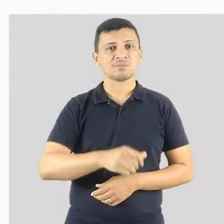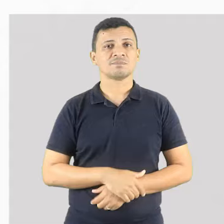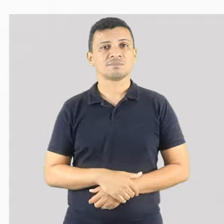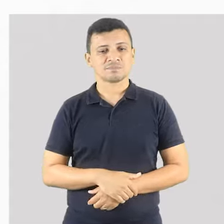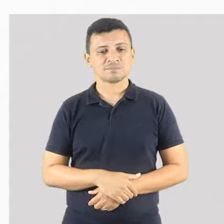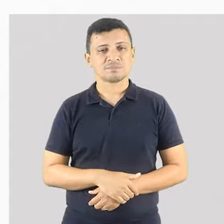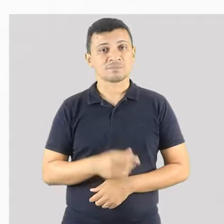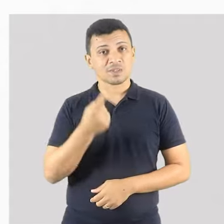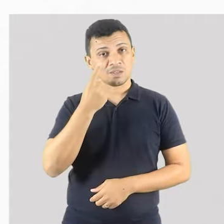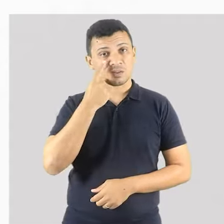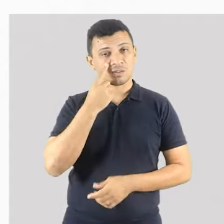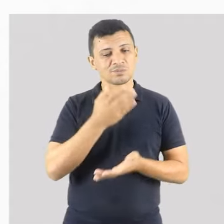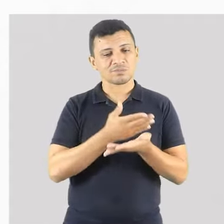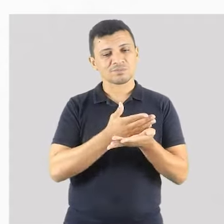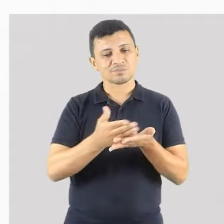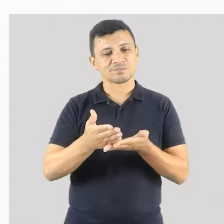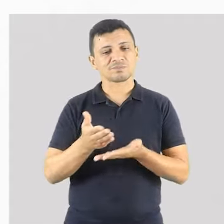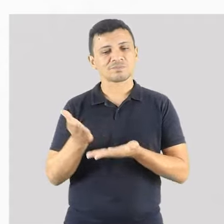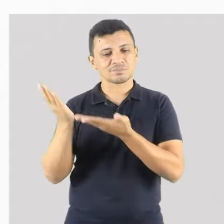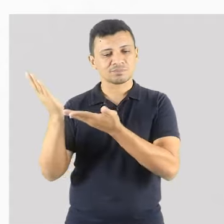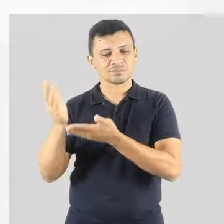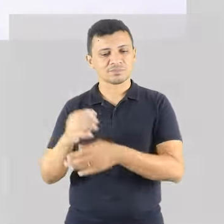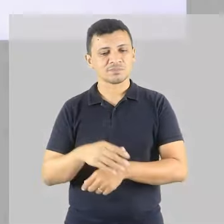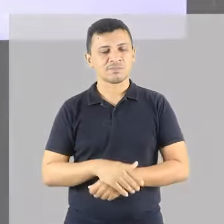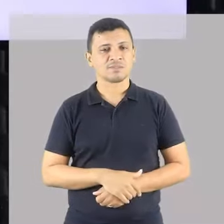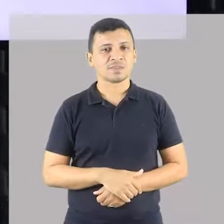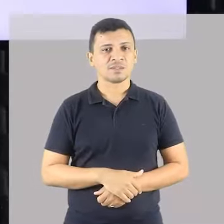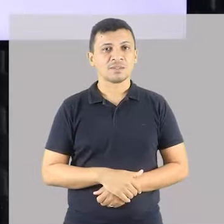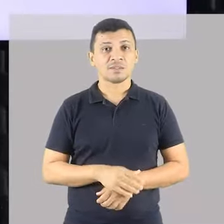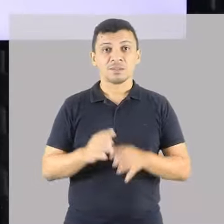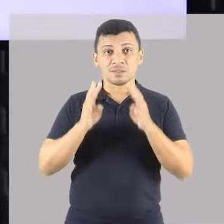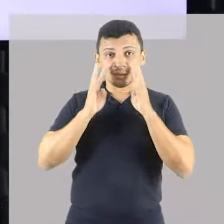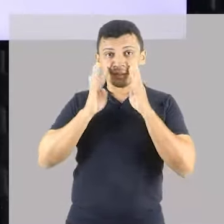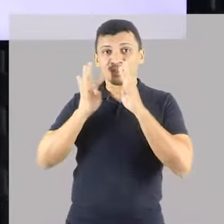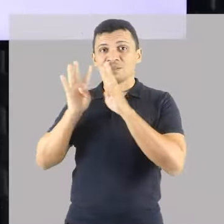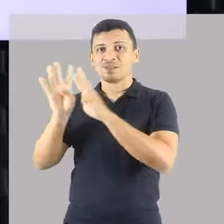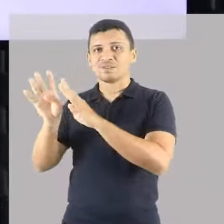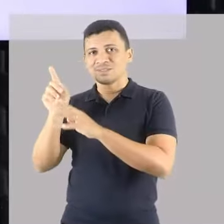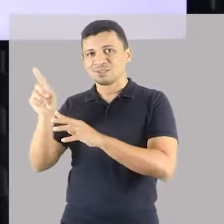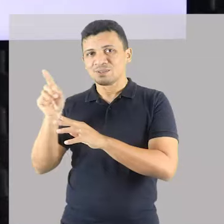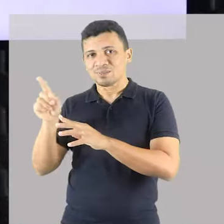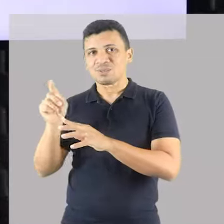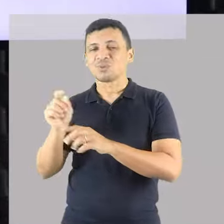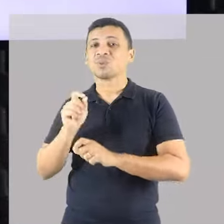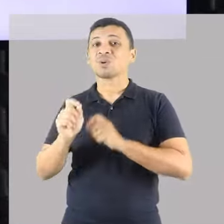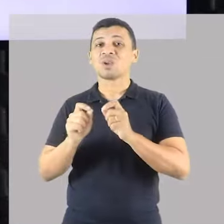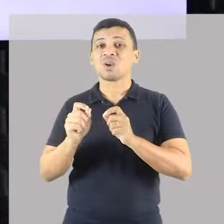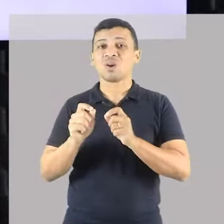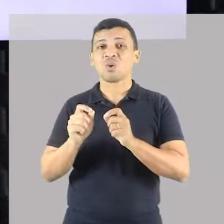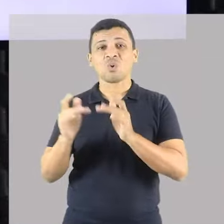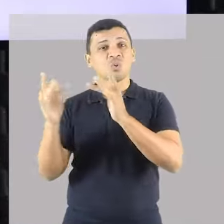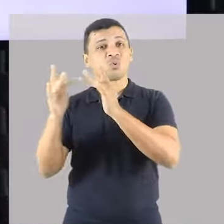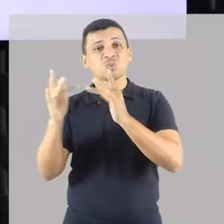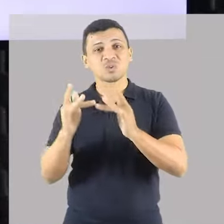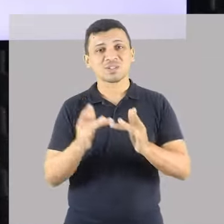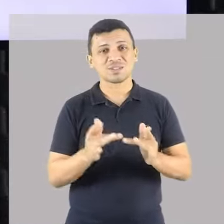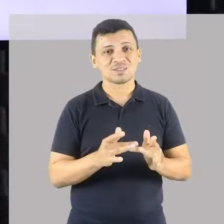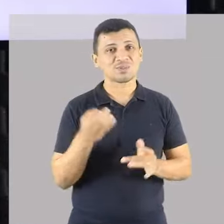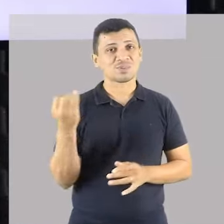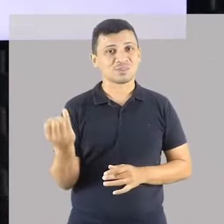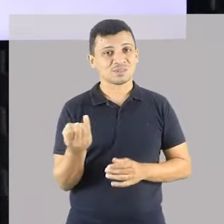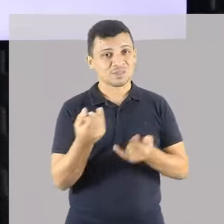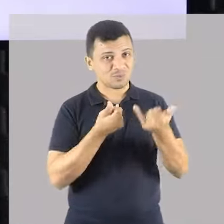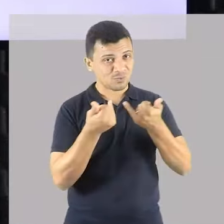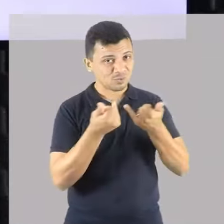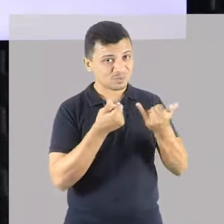nós vimos no início aí na resolução da questão tá atentem para essa brincadeirinha aí de conexão das informações porque